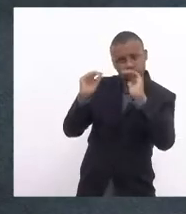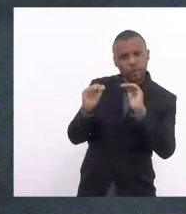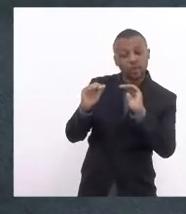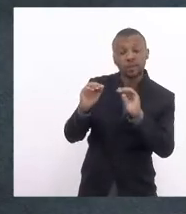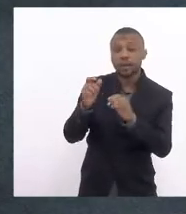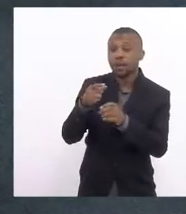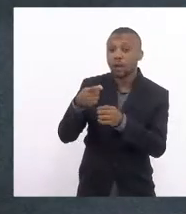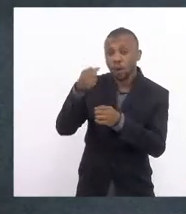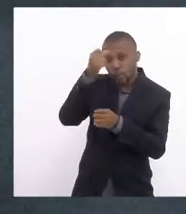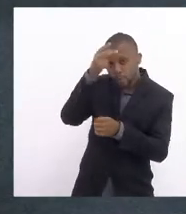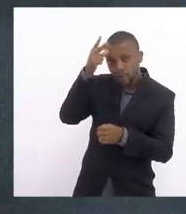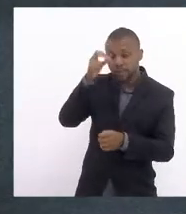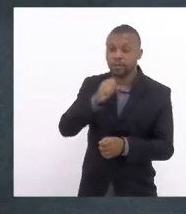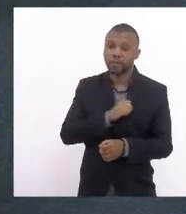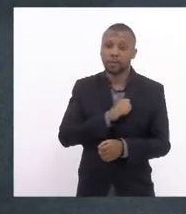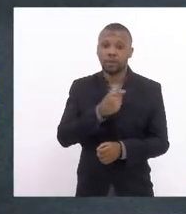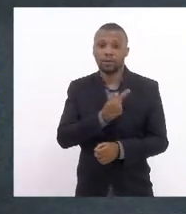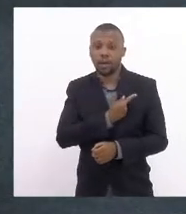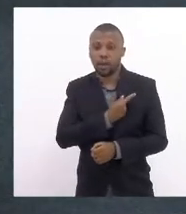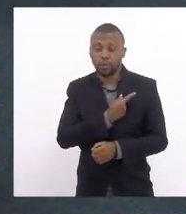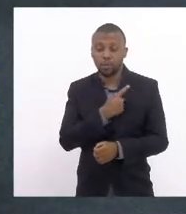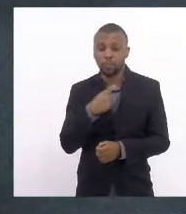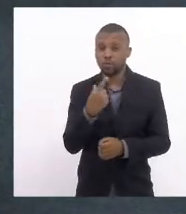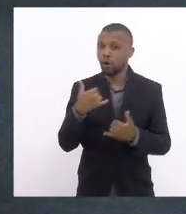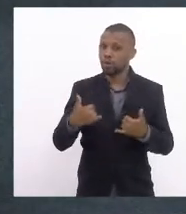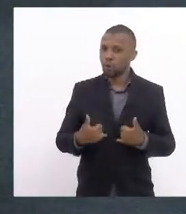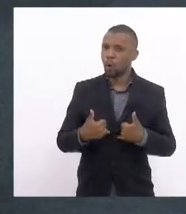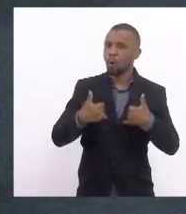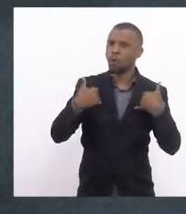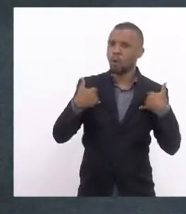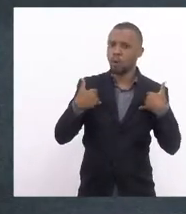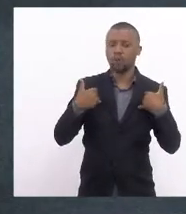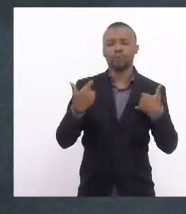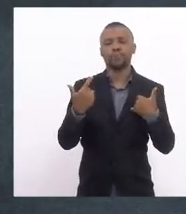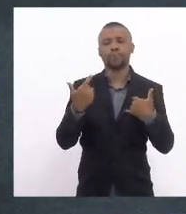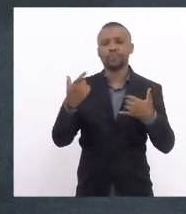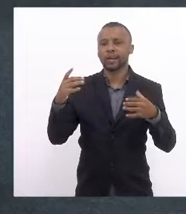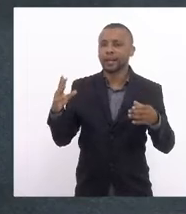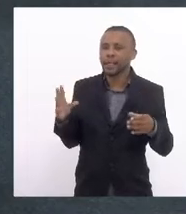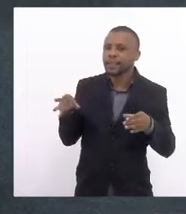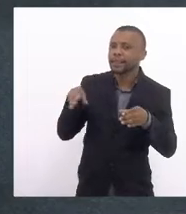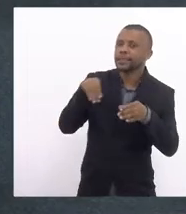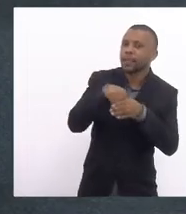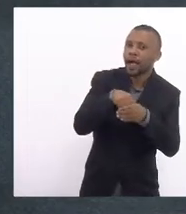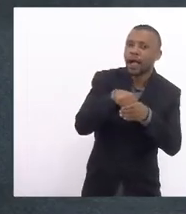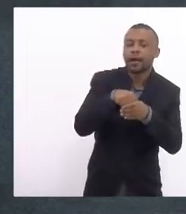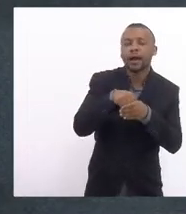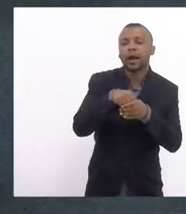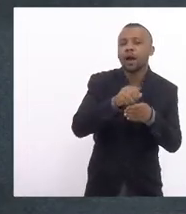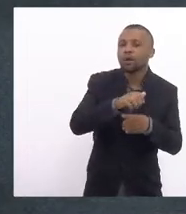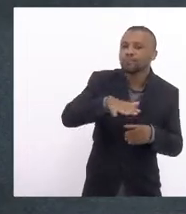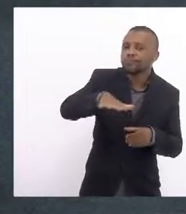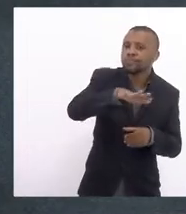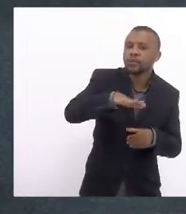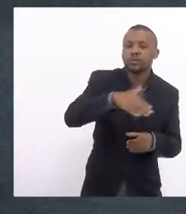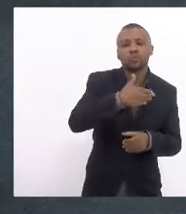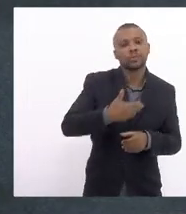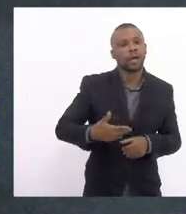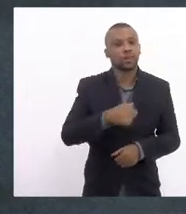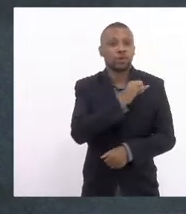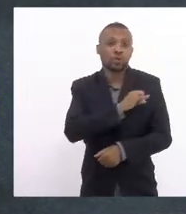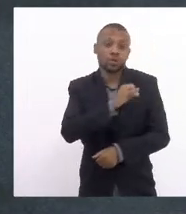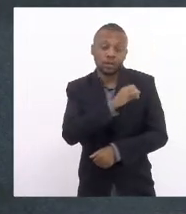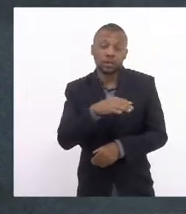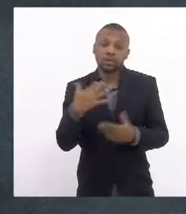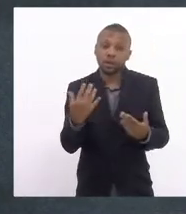município de São Gonçalo, aliás, para nosso orgulho, integra o território do Estado do Rio de Janeiro. Então, é da